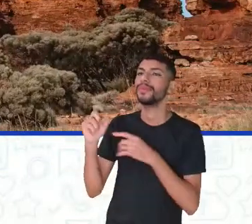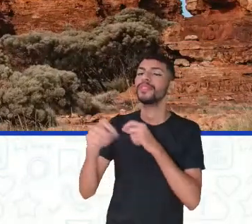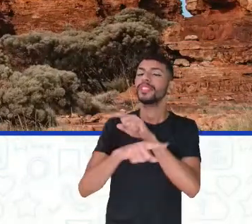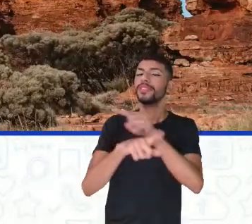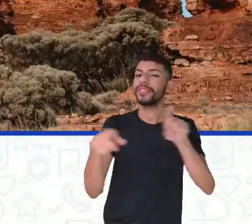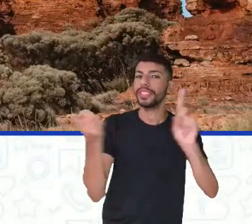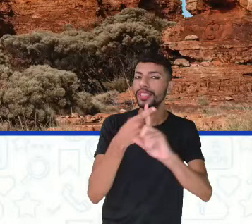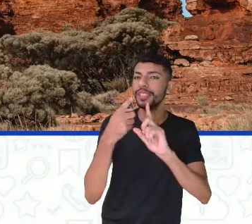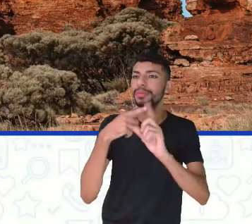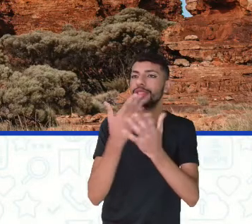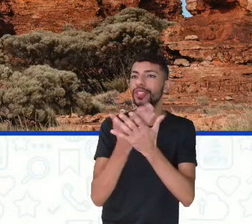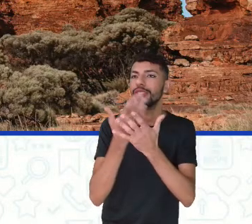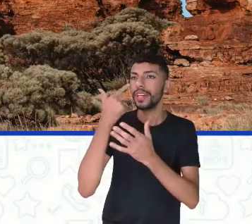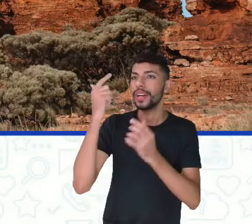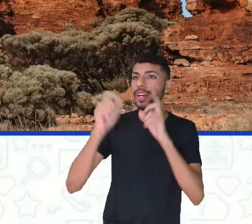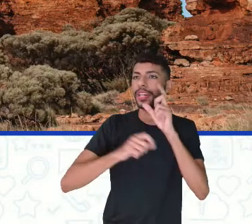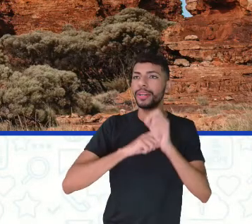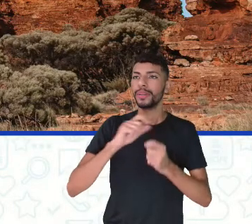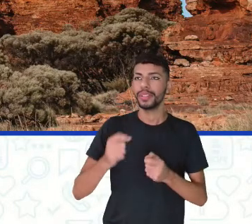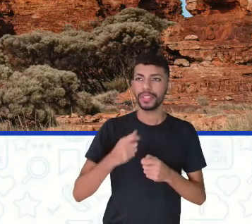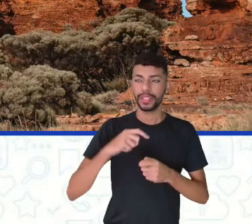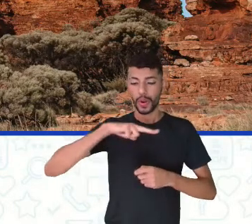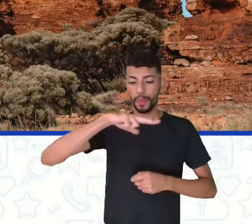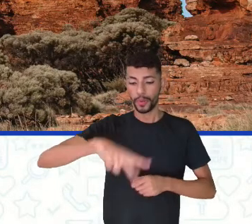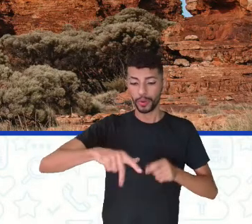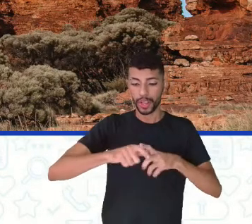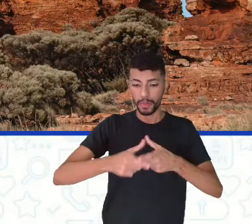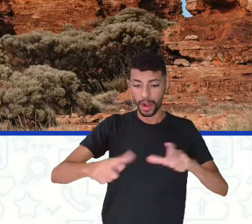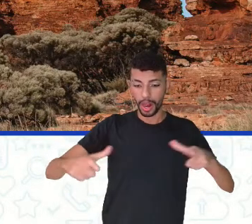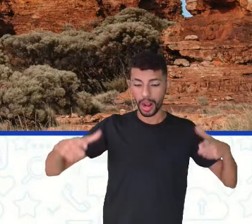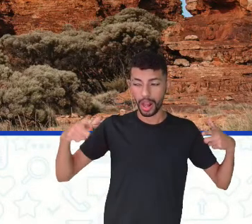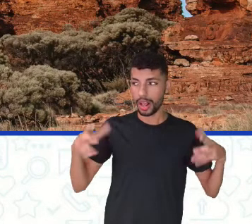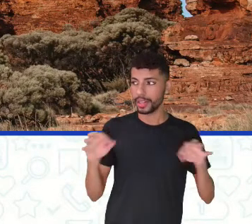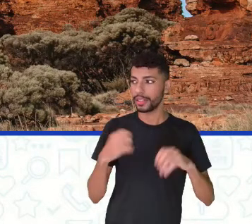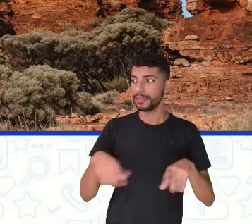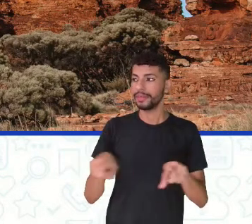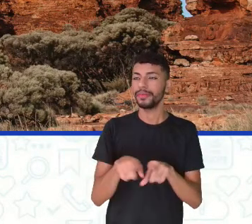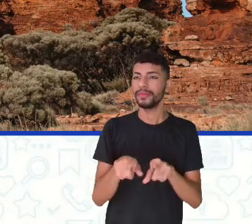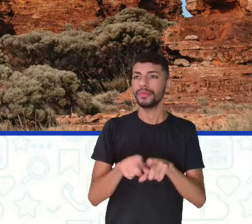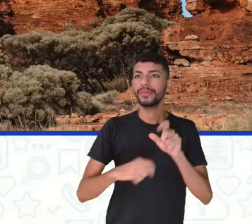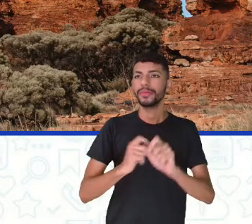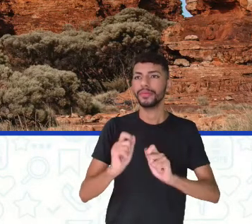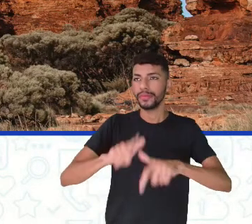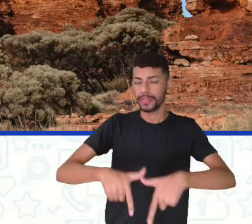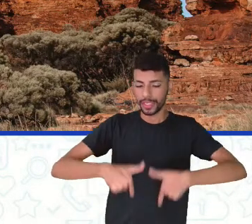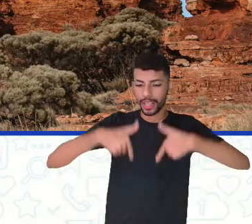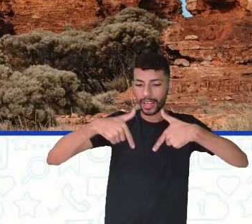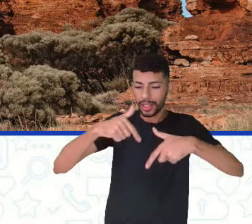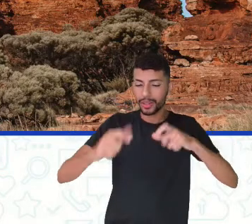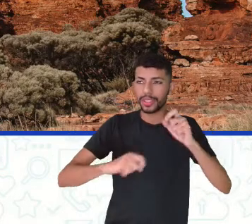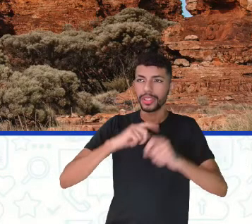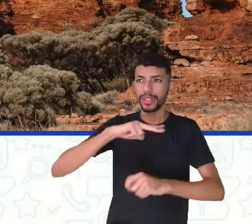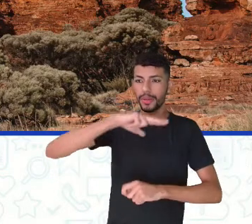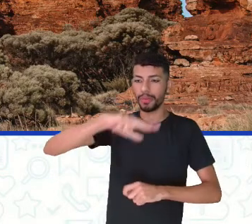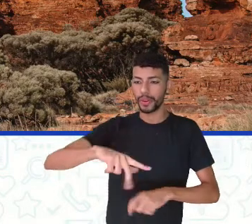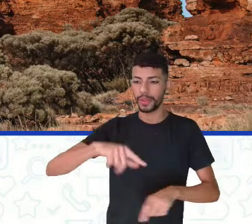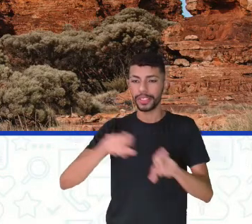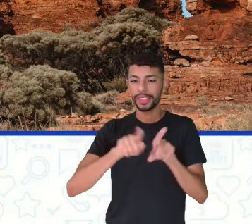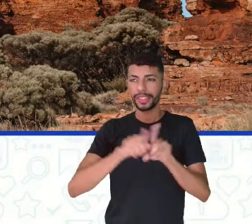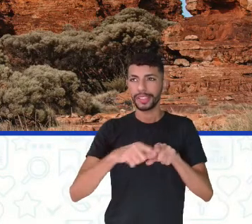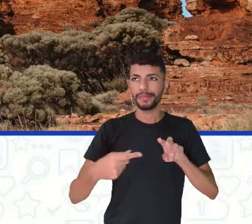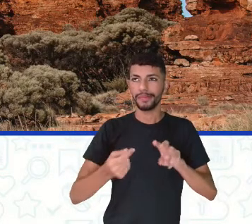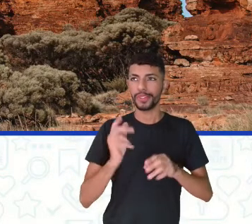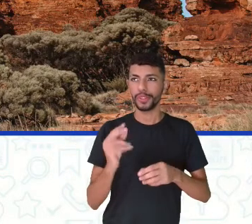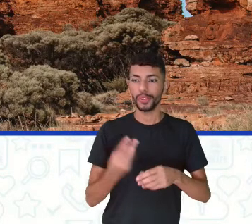né? A expansão da ocupação portuguesa, a luta entre os portugueses e os povos nativos, a disputa